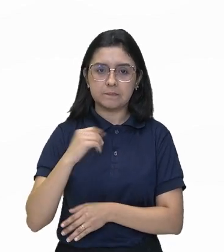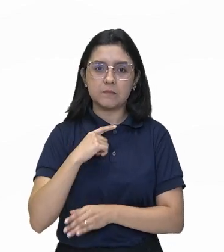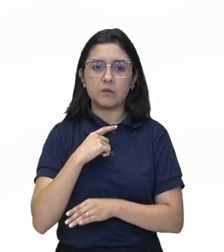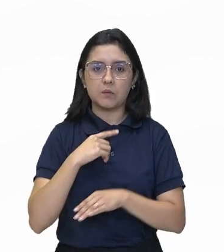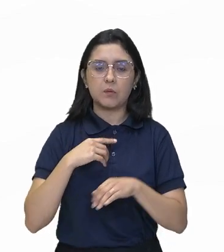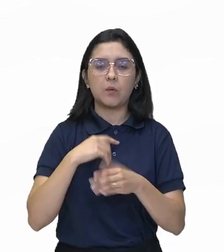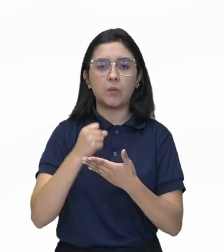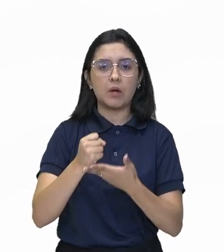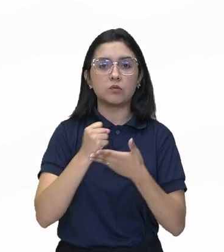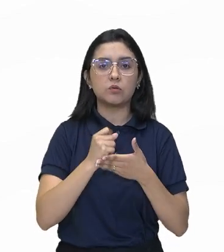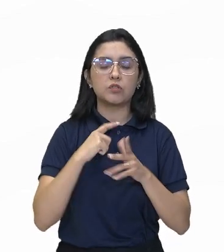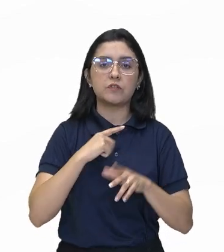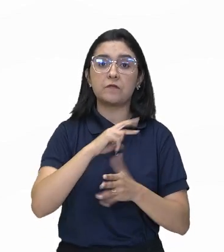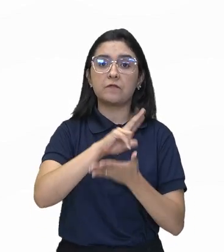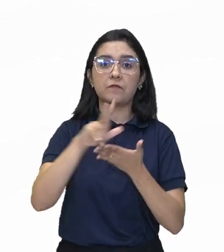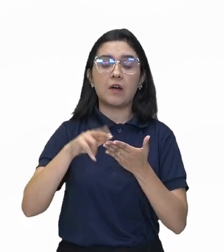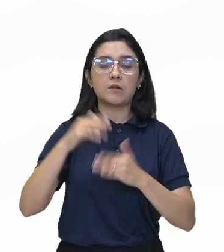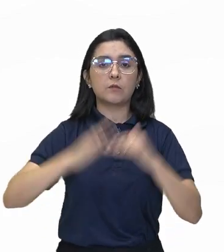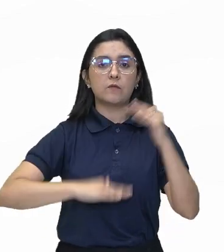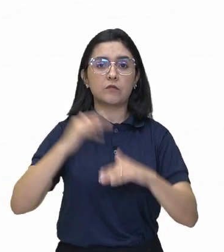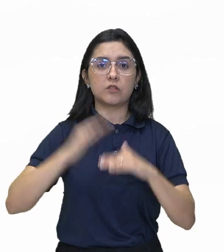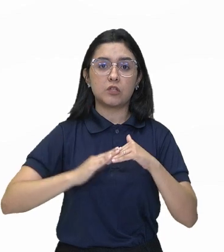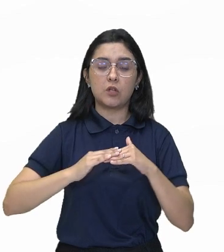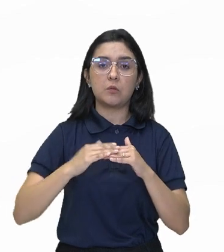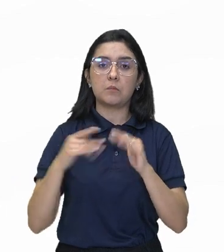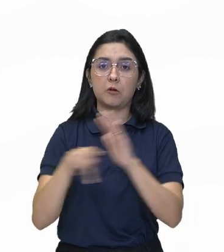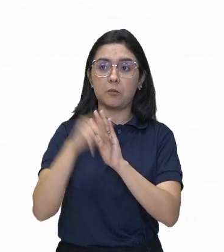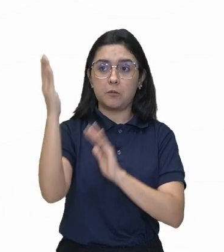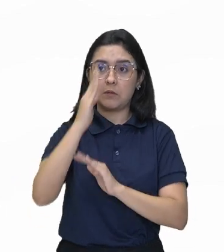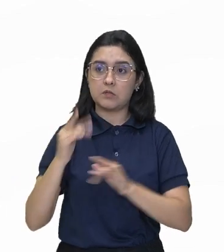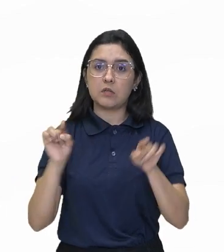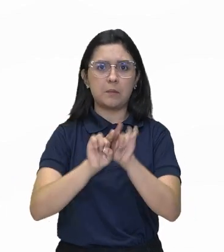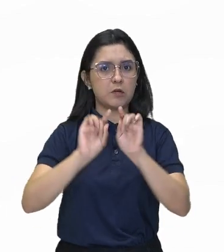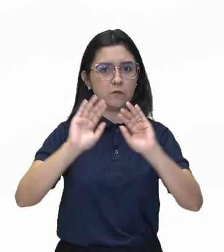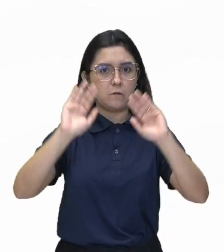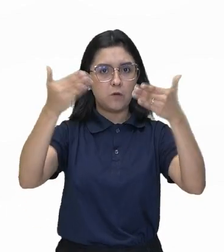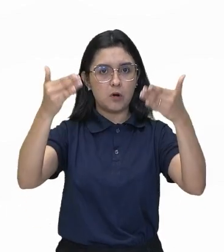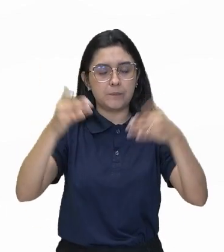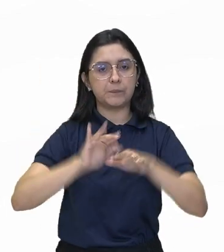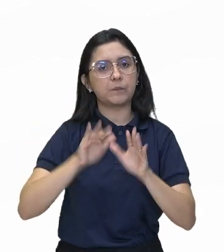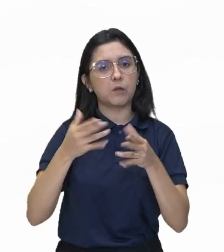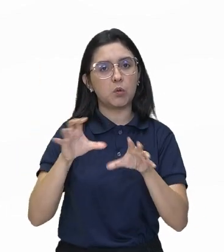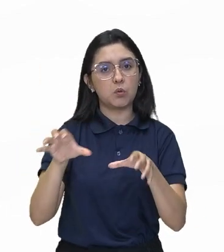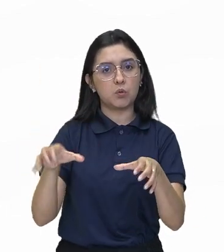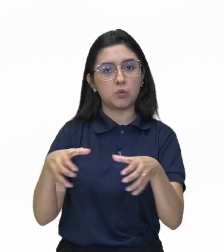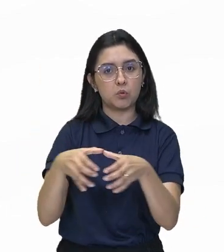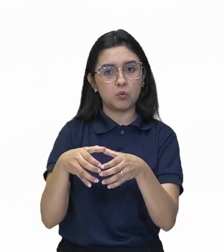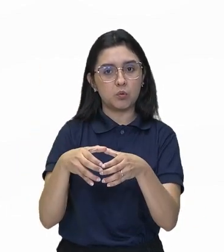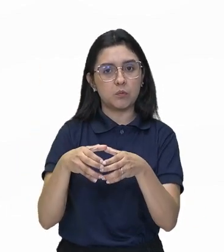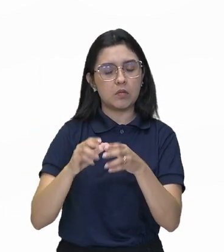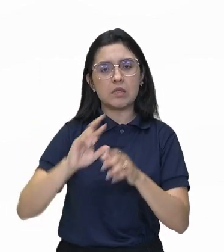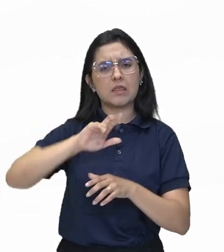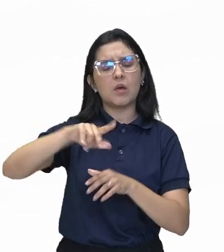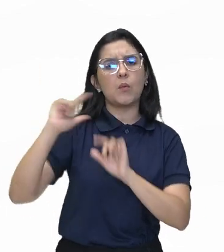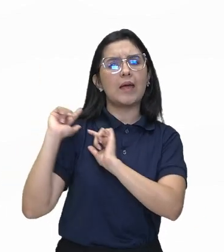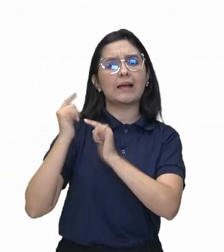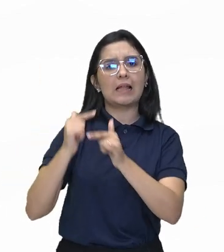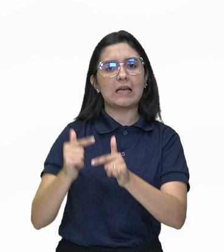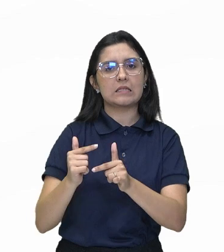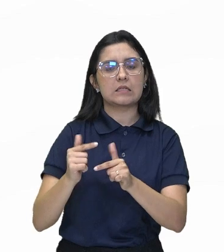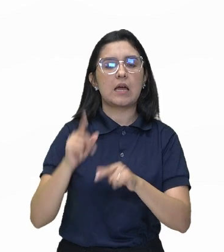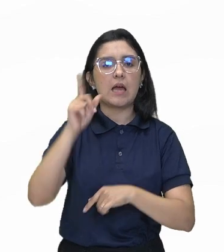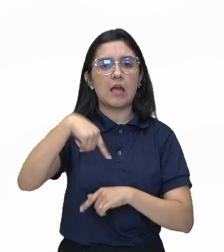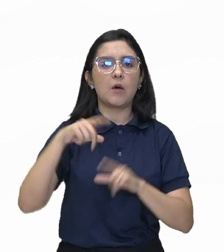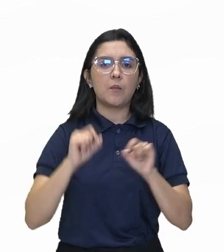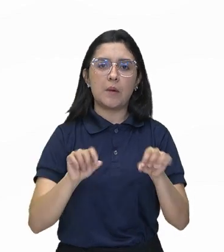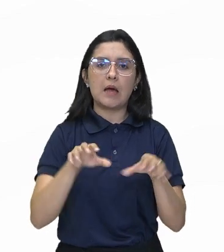do Brasil e do exterior. Esse aí é um grupo de dança, não é clássica, não é um balé clássico, é uma